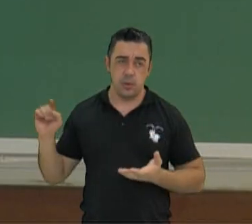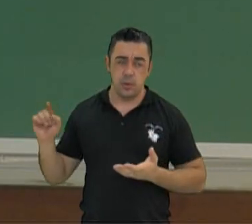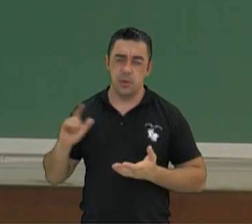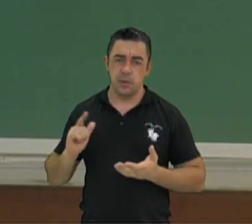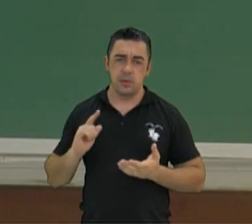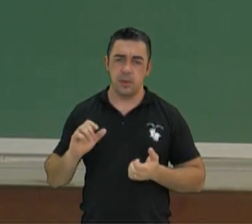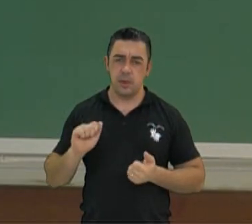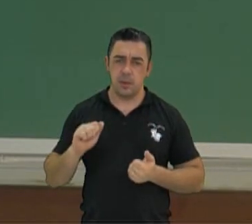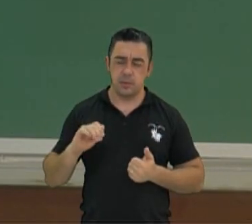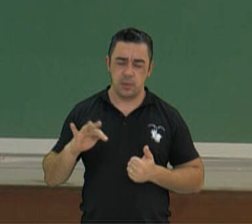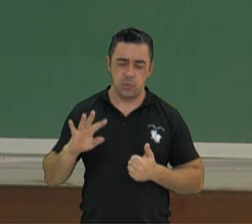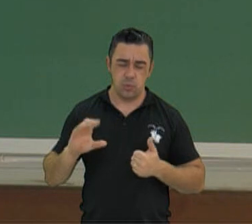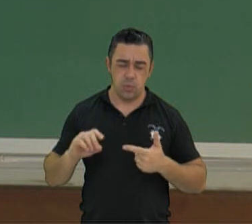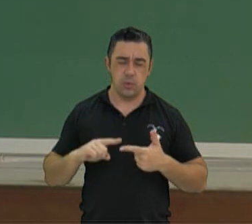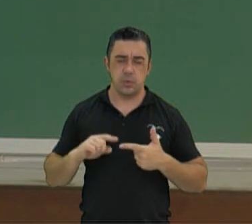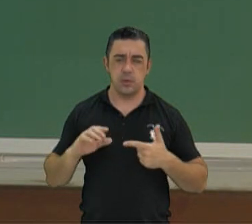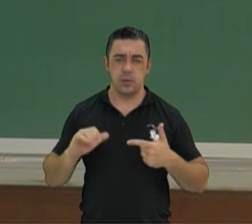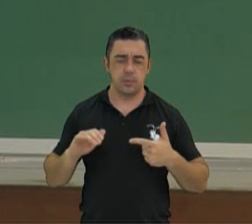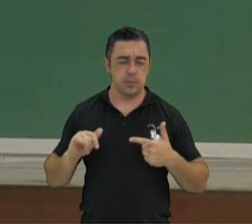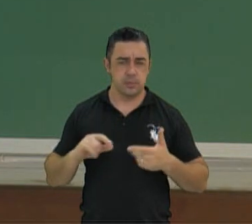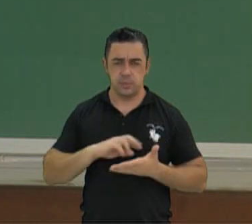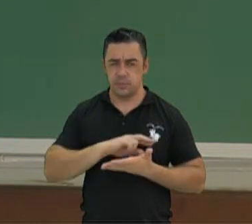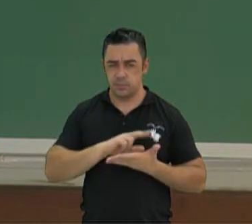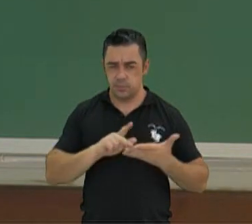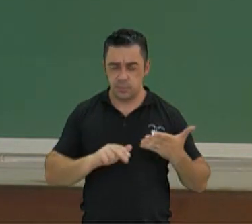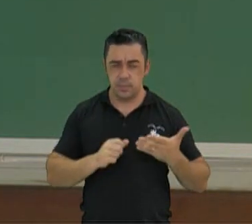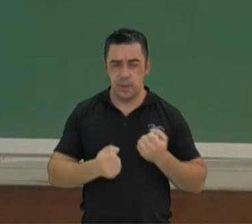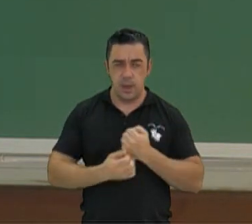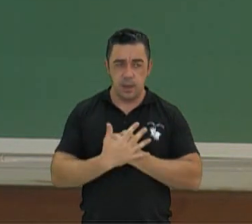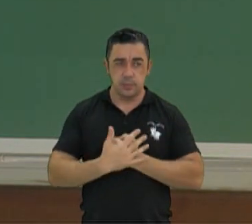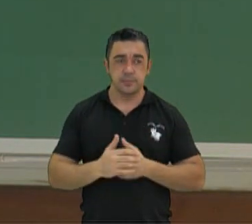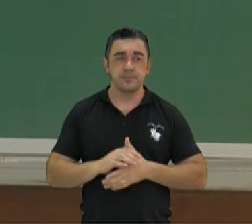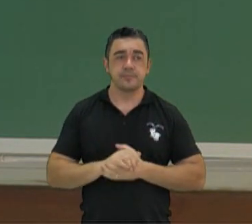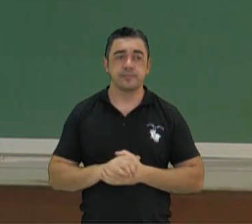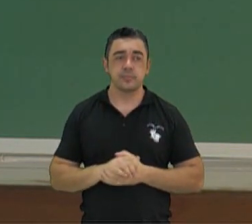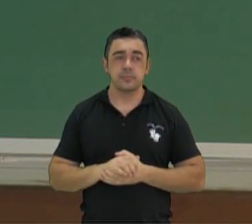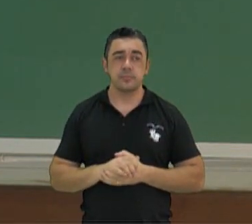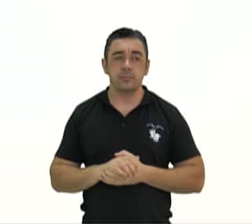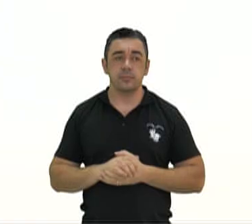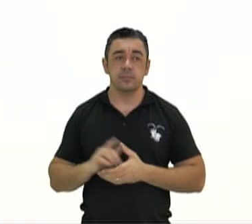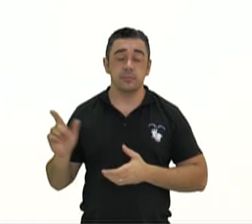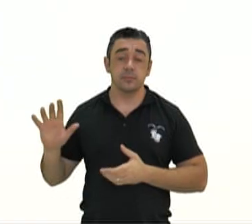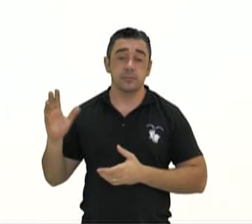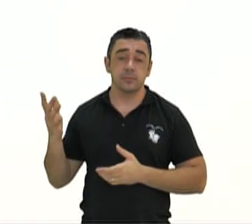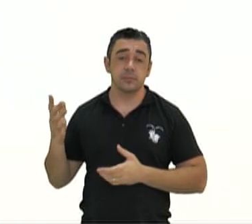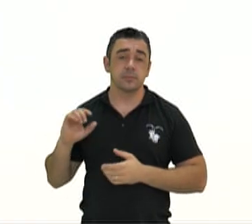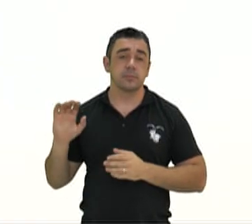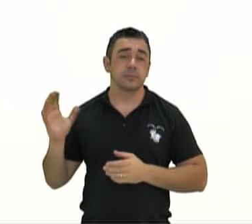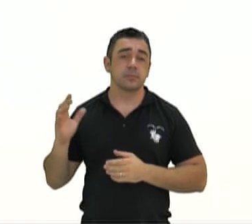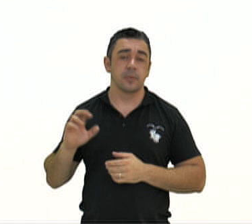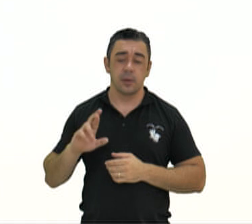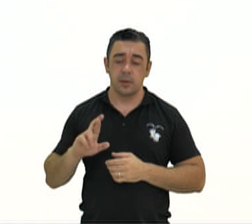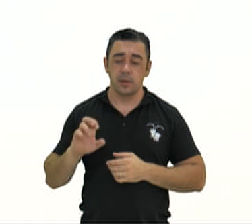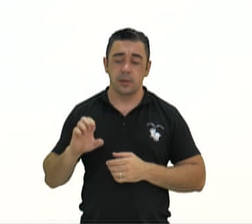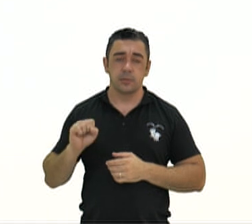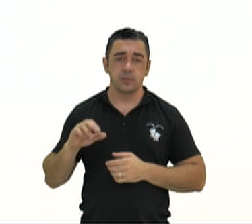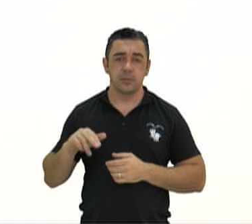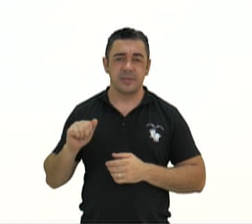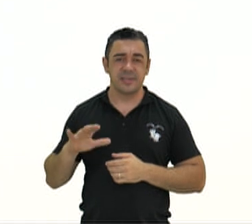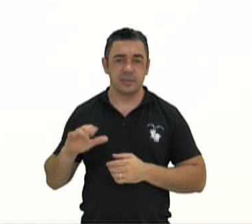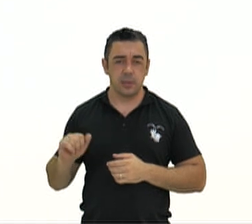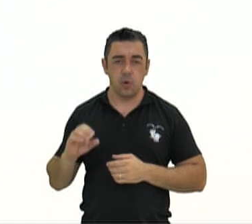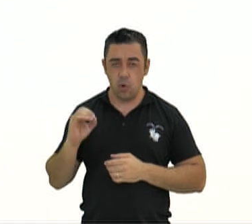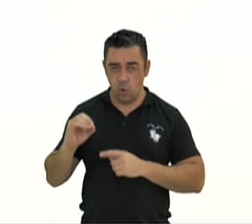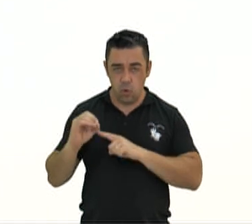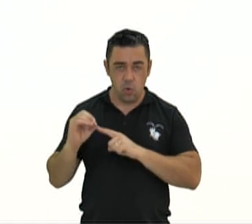nas cetonas, nos ácidos carboxílicos e seus derivados. Então o que acontece com ela? Ela sofre ressonância. Como o